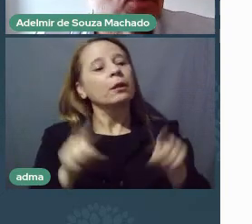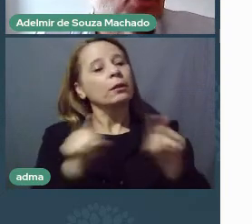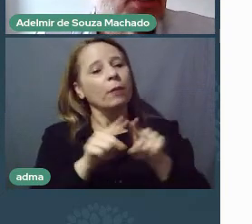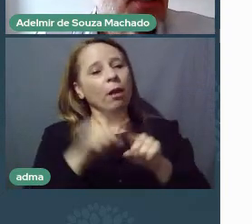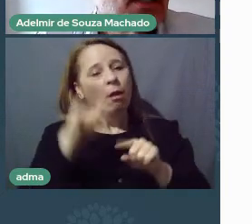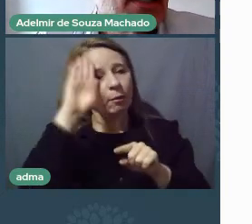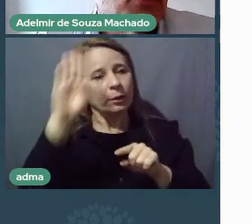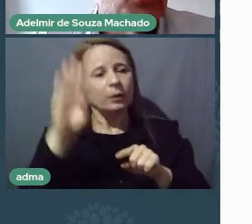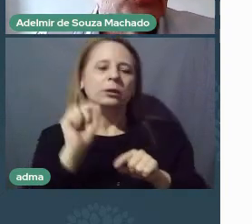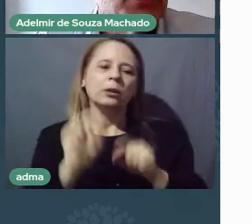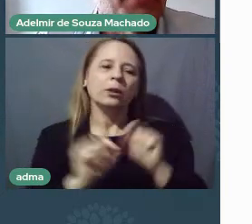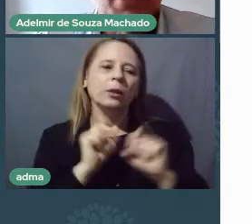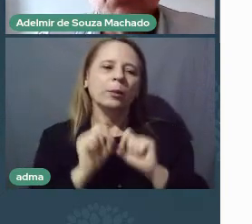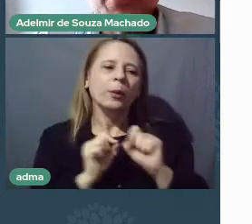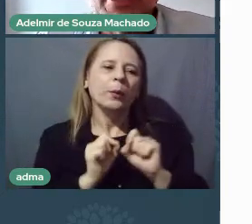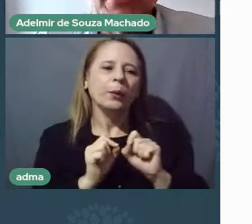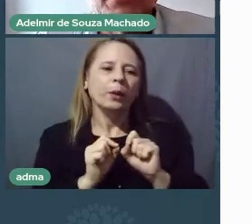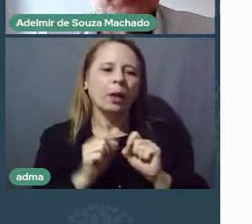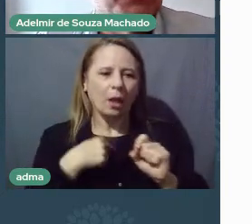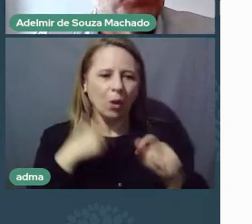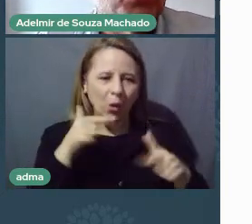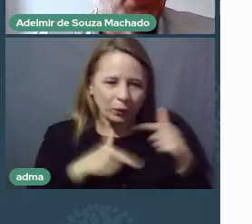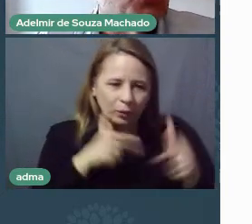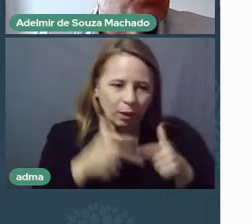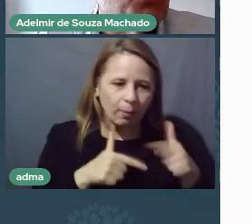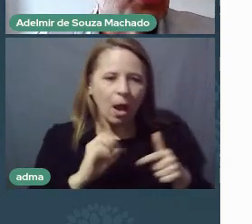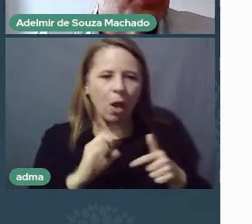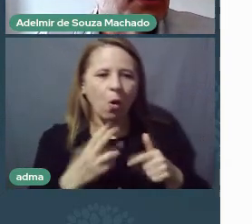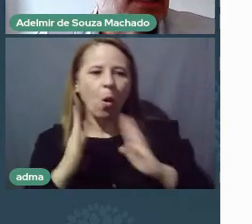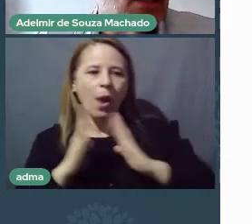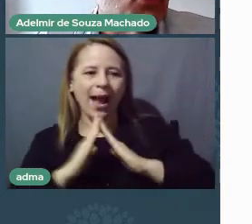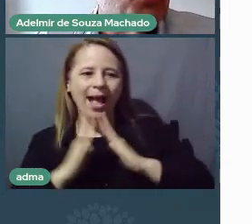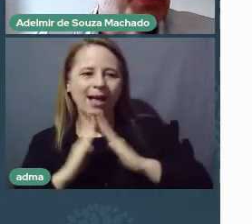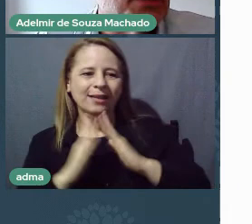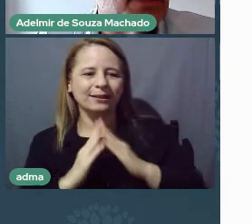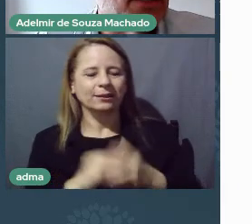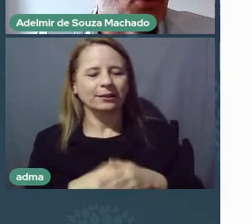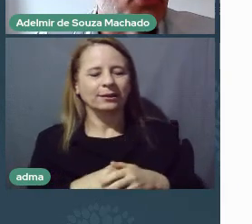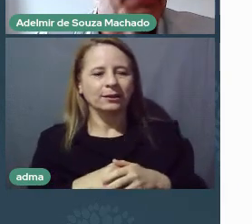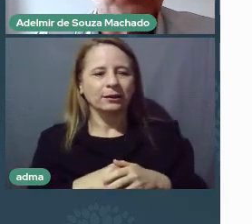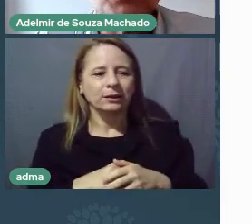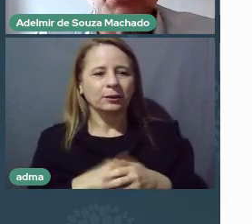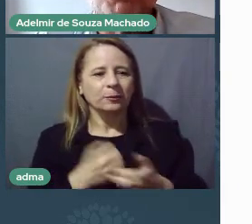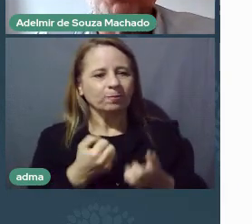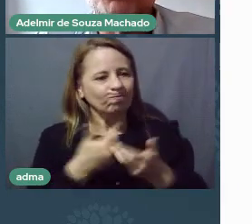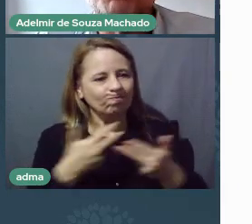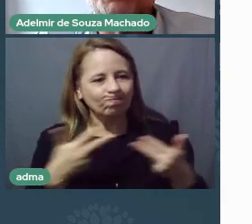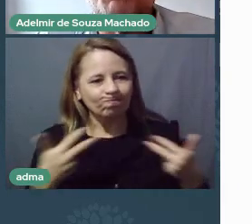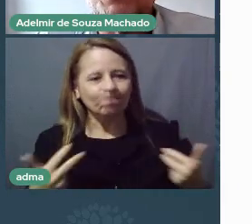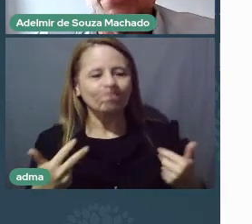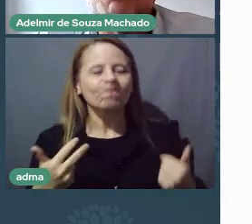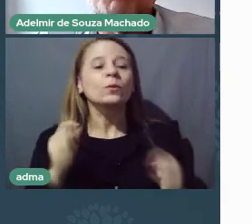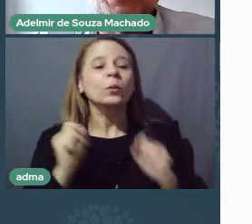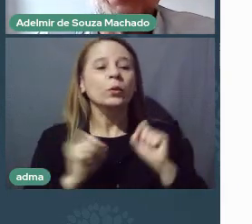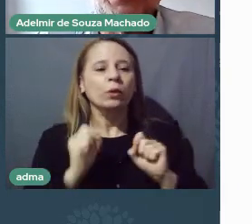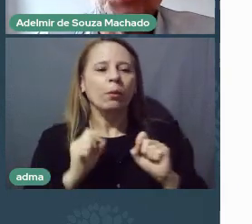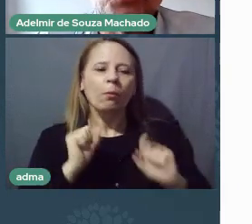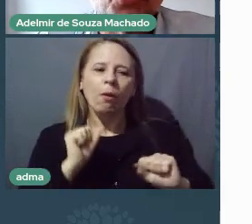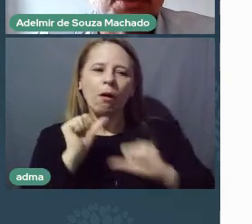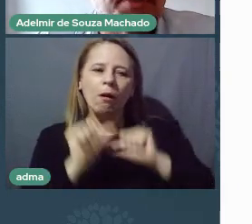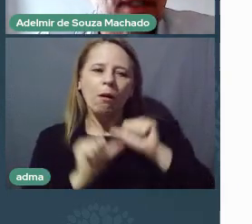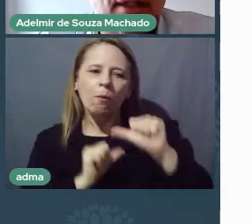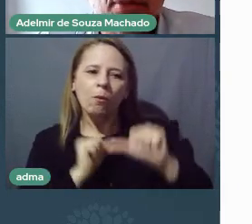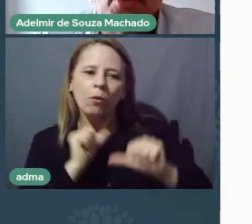principalmente se eu estou ou no trabalho ou em casa exposto a algum item ocupacional, eu posso modificar